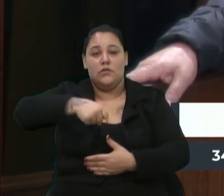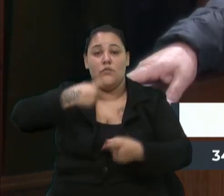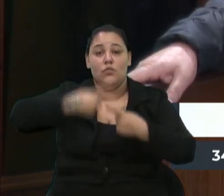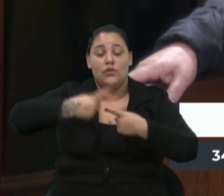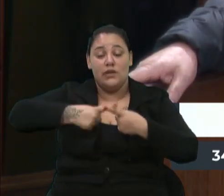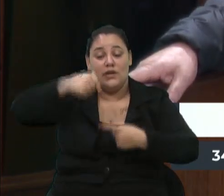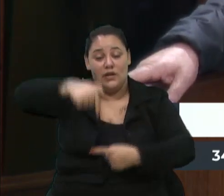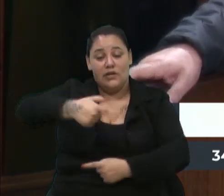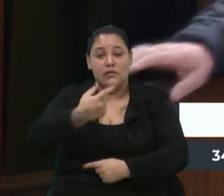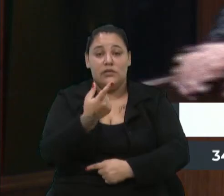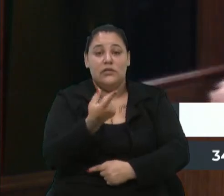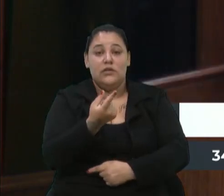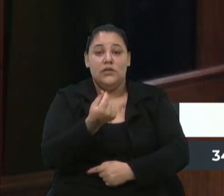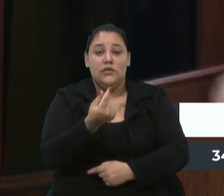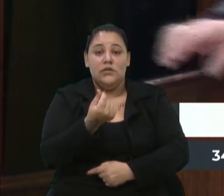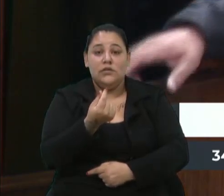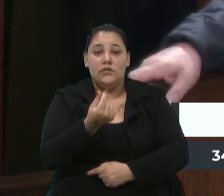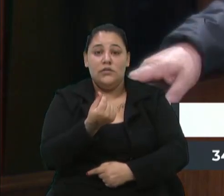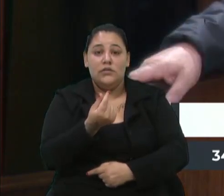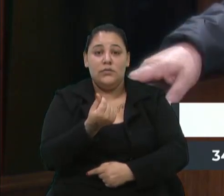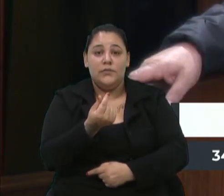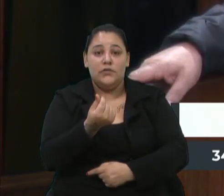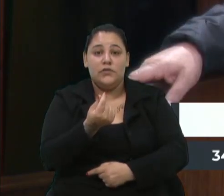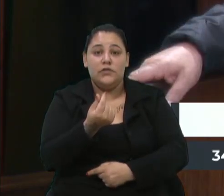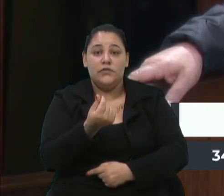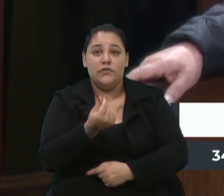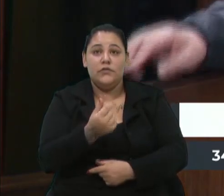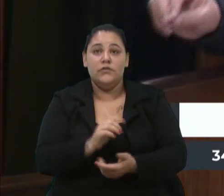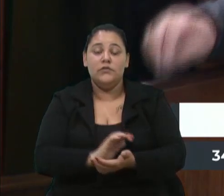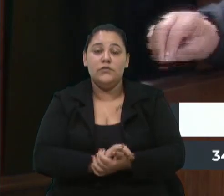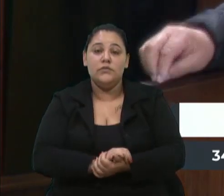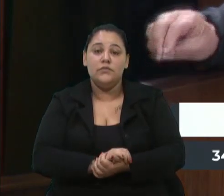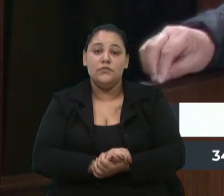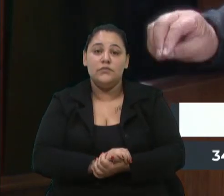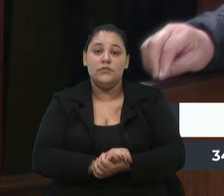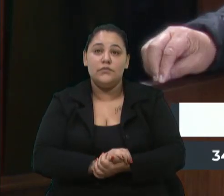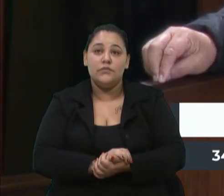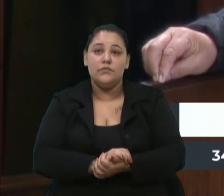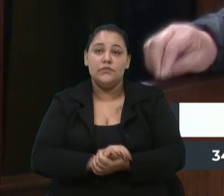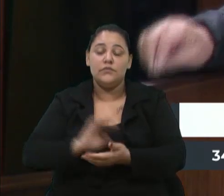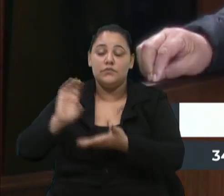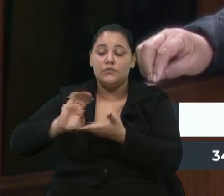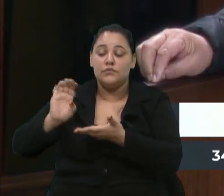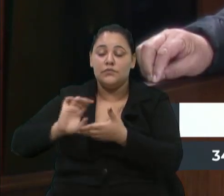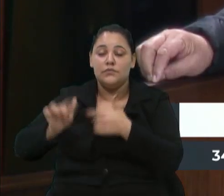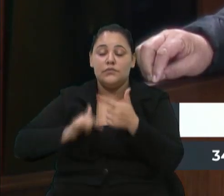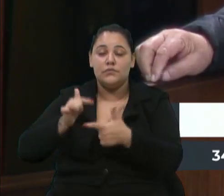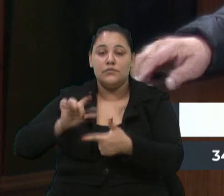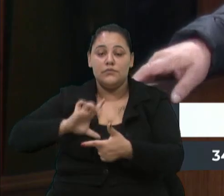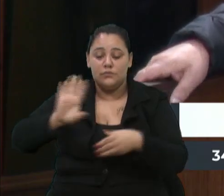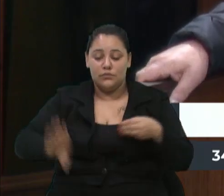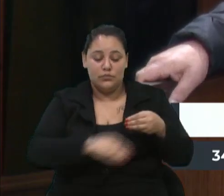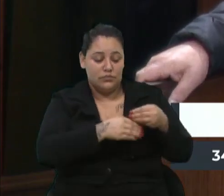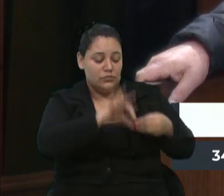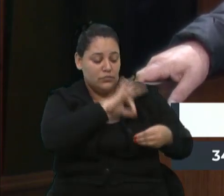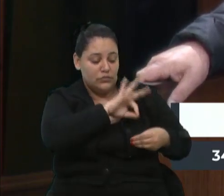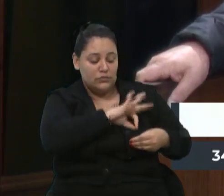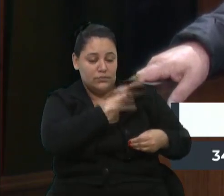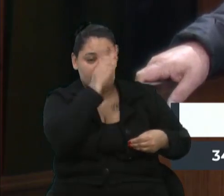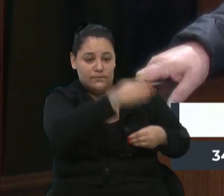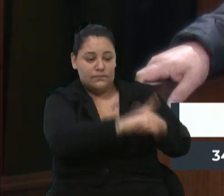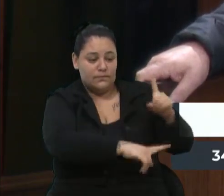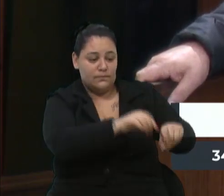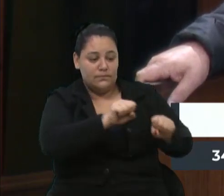dinheiro, vereador Euês, gostaria de dizer de novo, esse recurso que os trabalhadores ganham a mais vai direto para